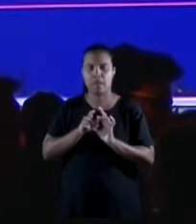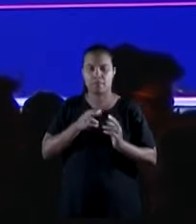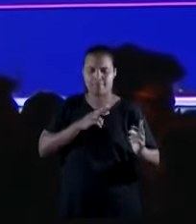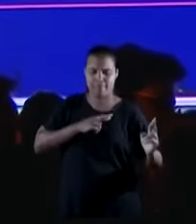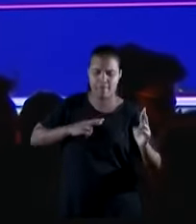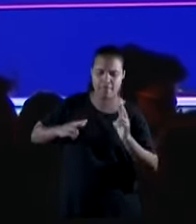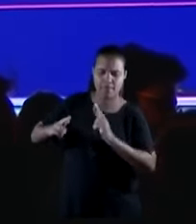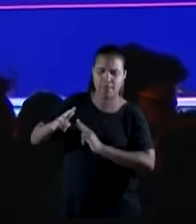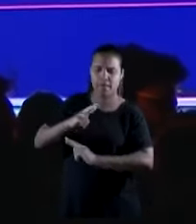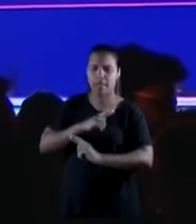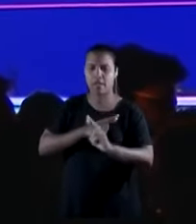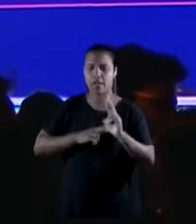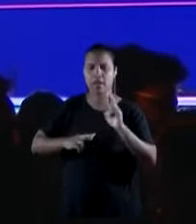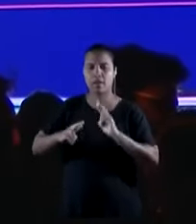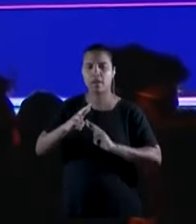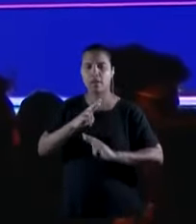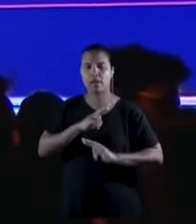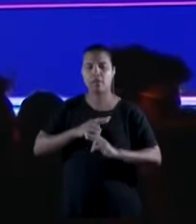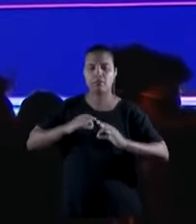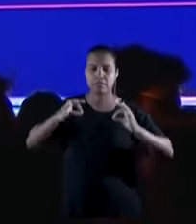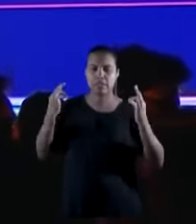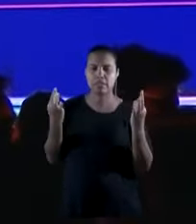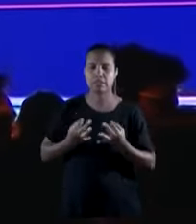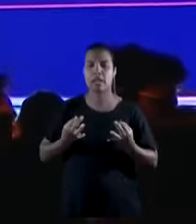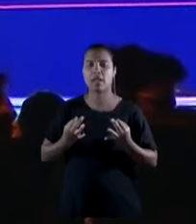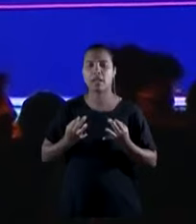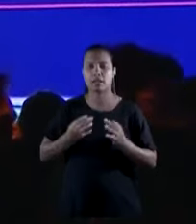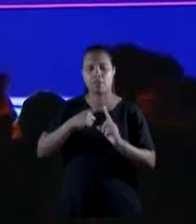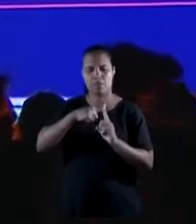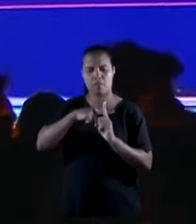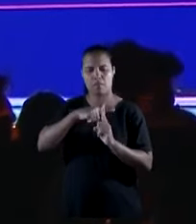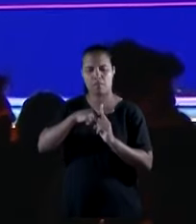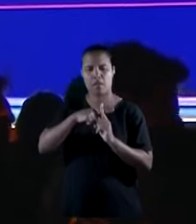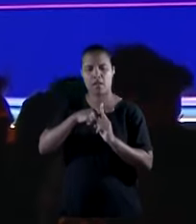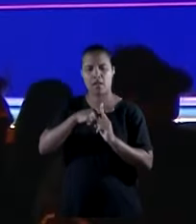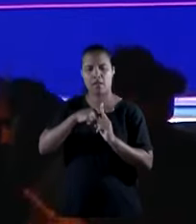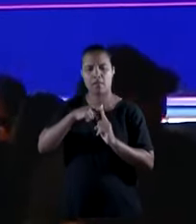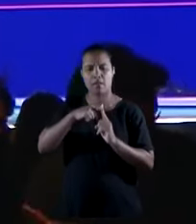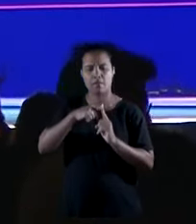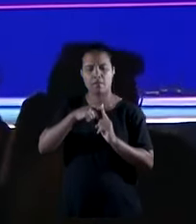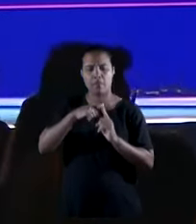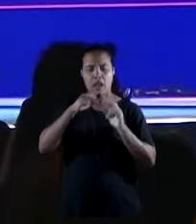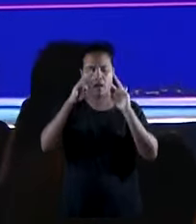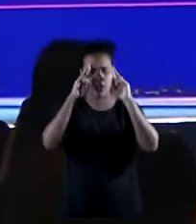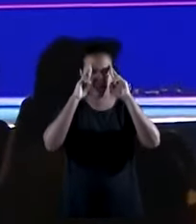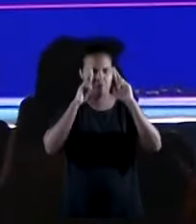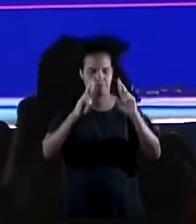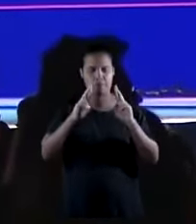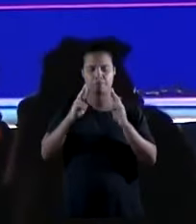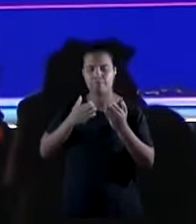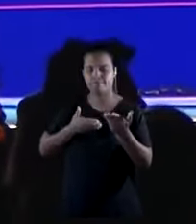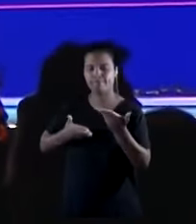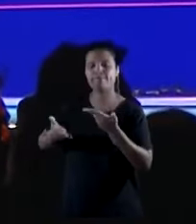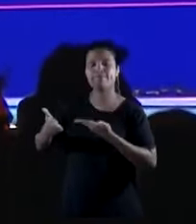relação positiva de confiança, com mais diálogo, escuta e colaboração.